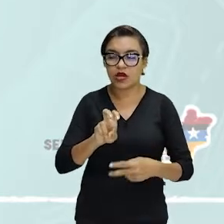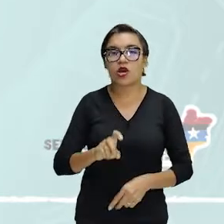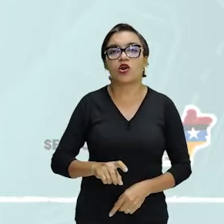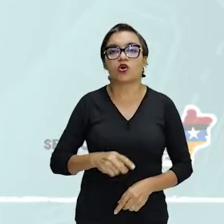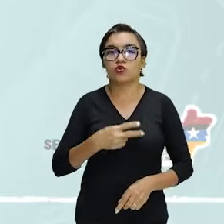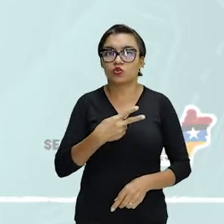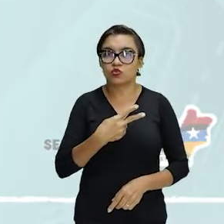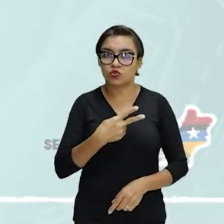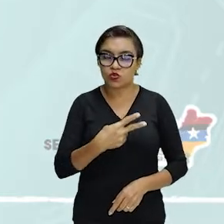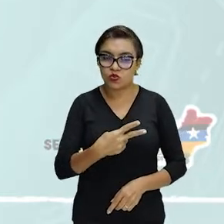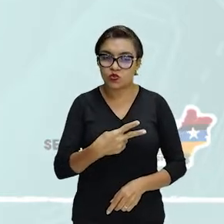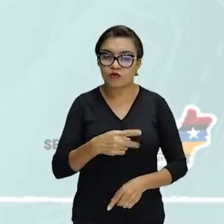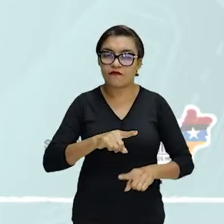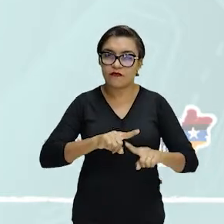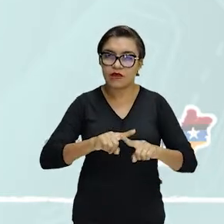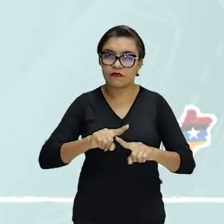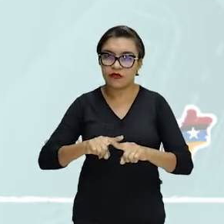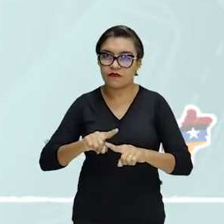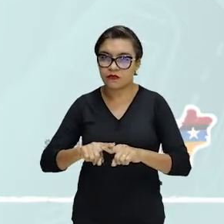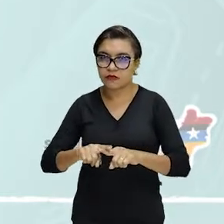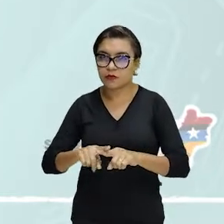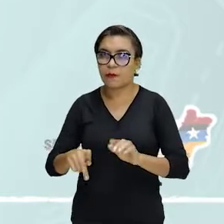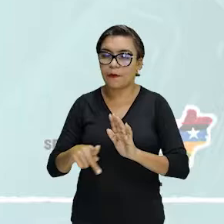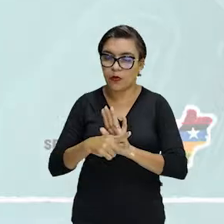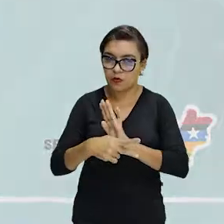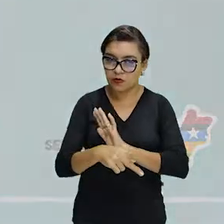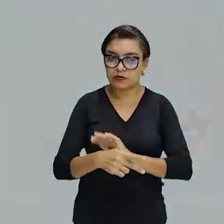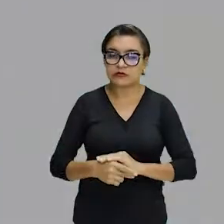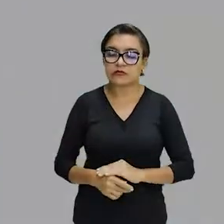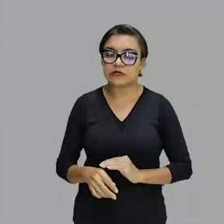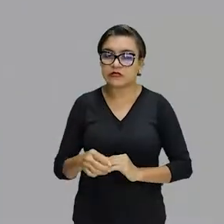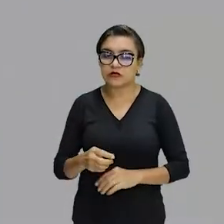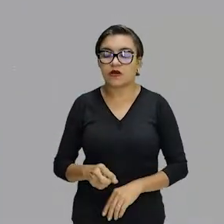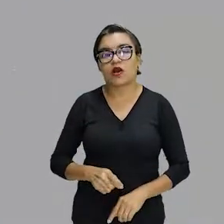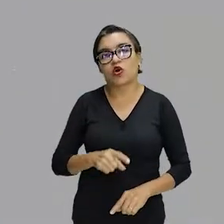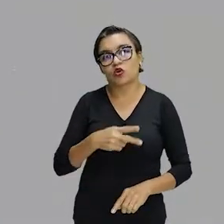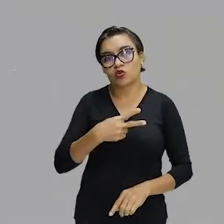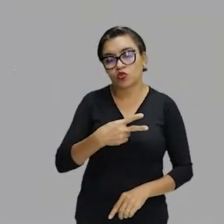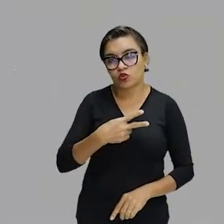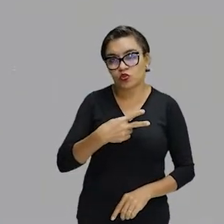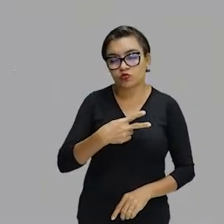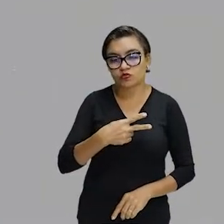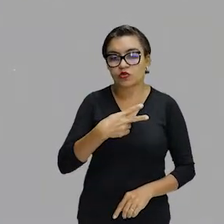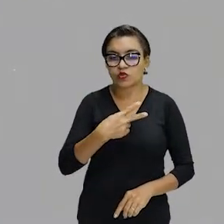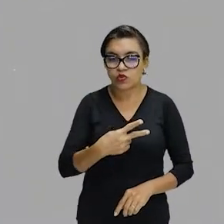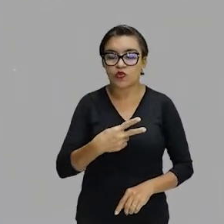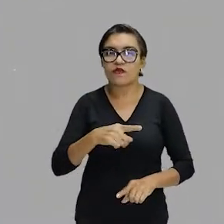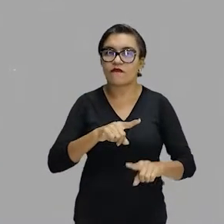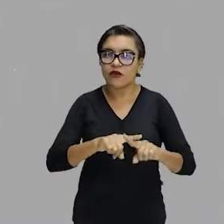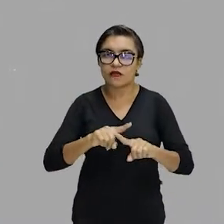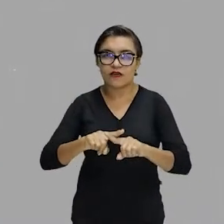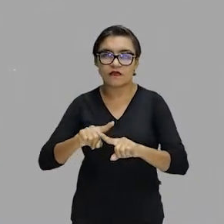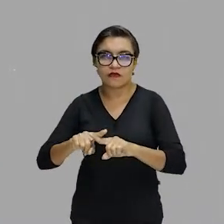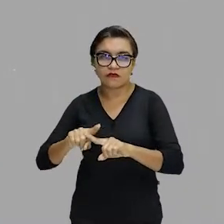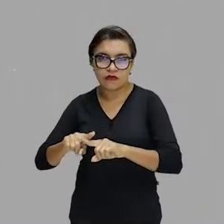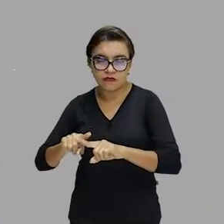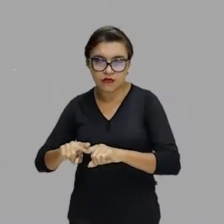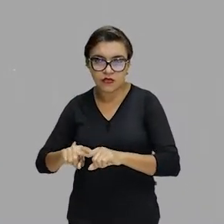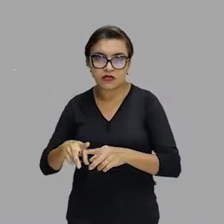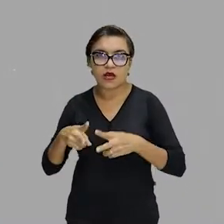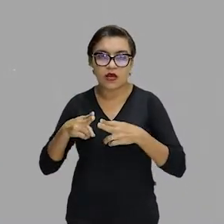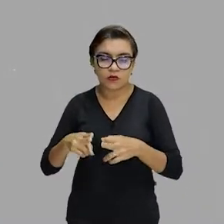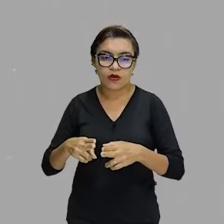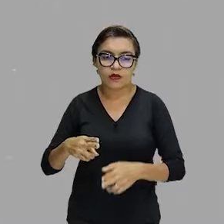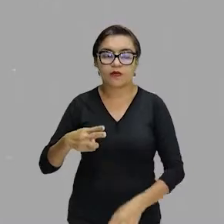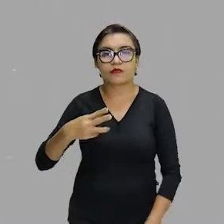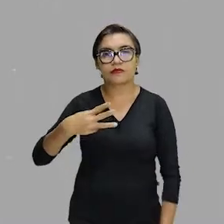numa quantidade de 5 fatores, tá? Então, eu tenho 2 vezes 2 vezes 2 vezes 2 vezes 2. E o resultado